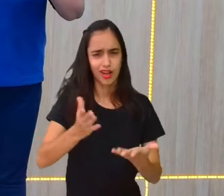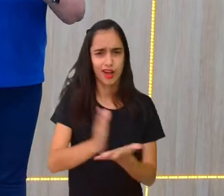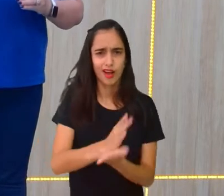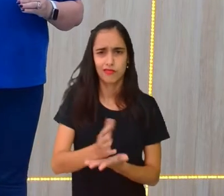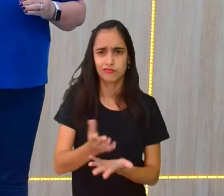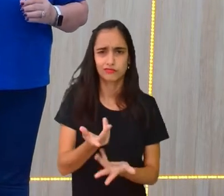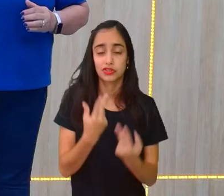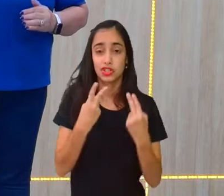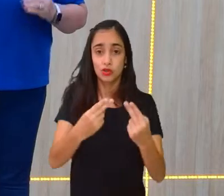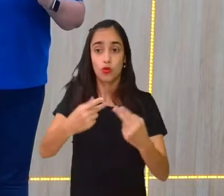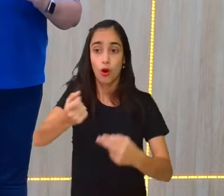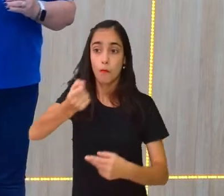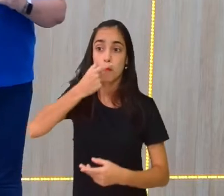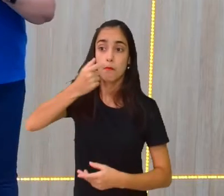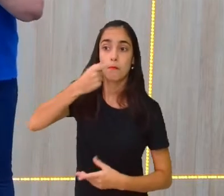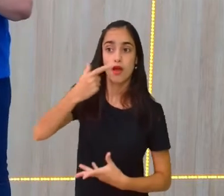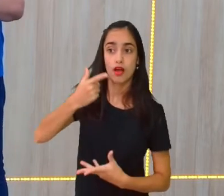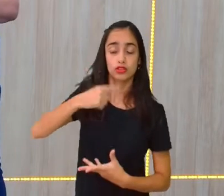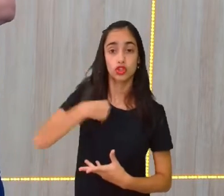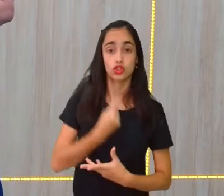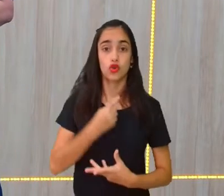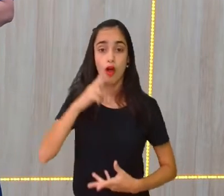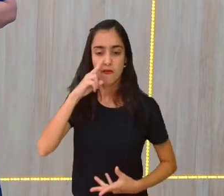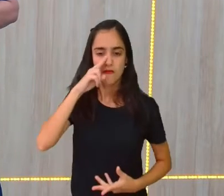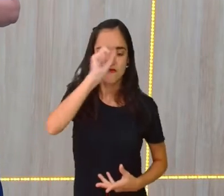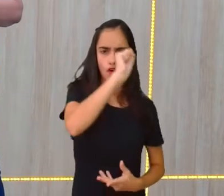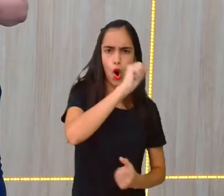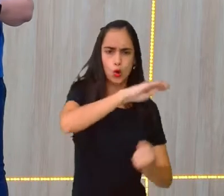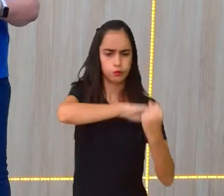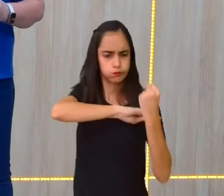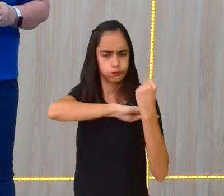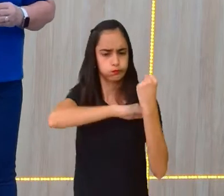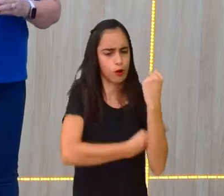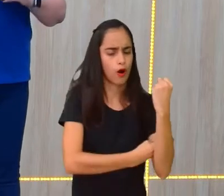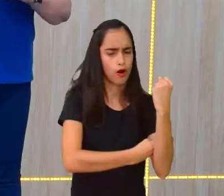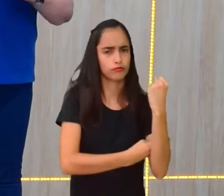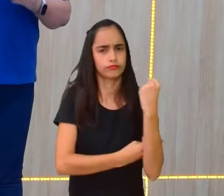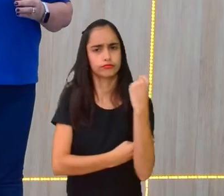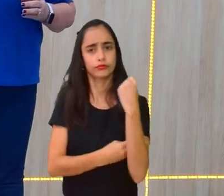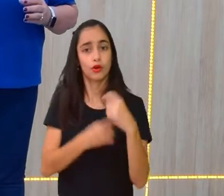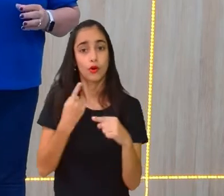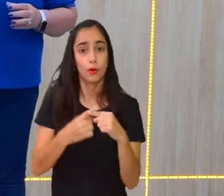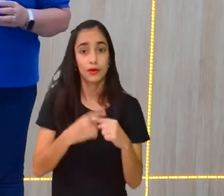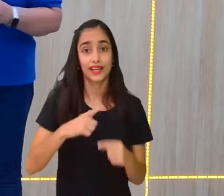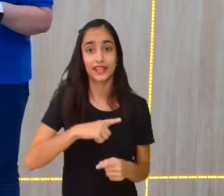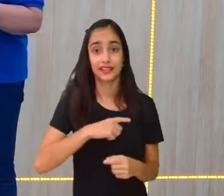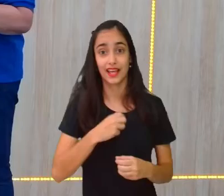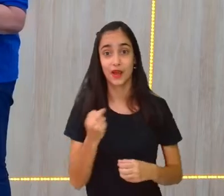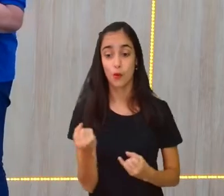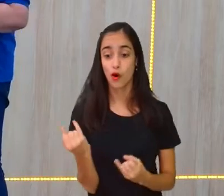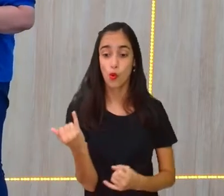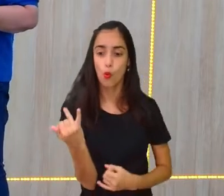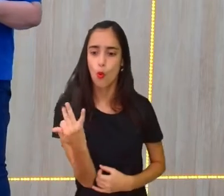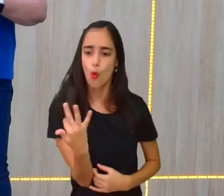nos fortalecer. Além dos nutrientes que tem, ainda vai ter uma grande quantidade de anticorpos que nós vamos